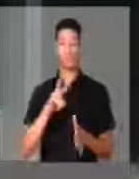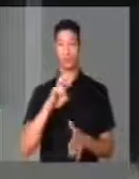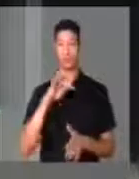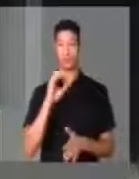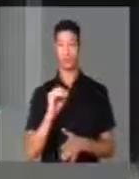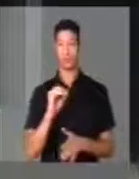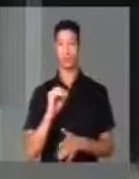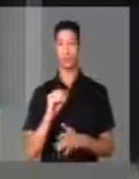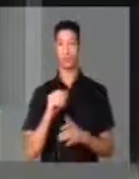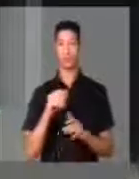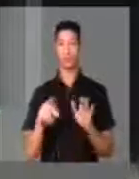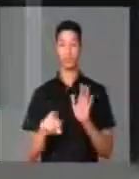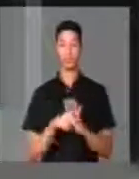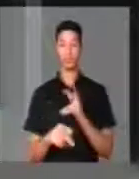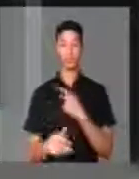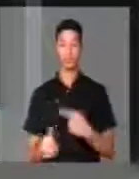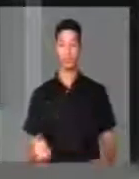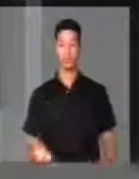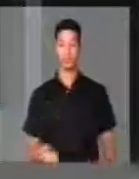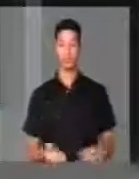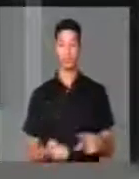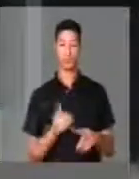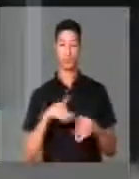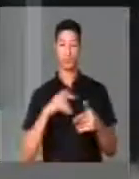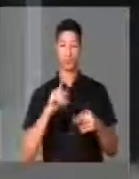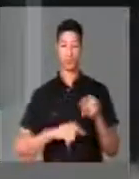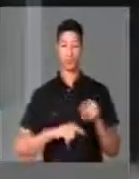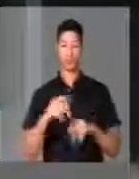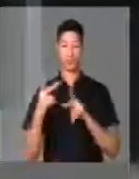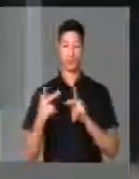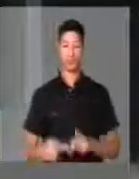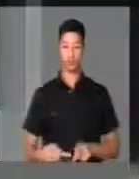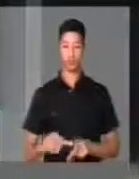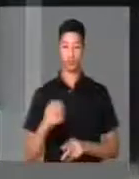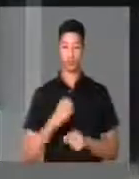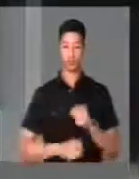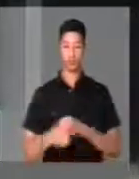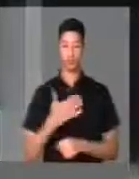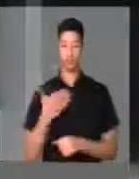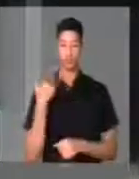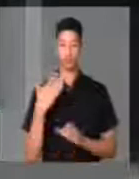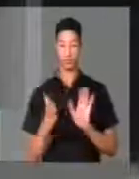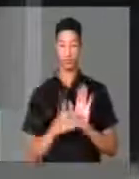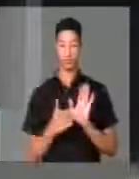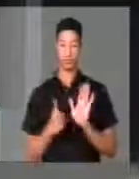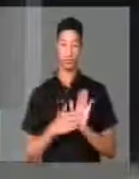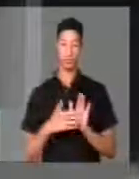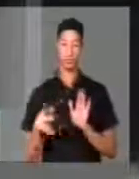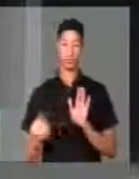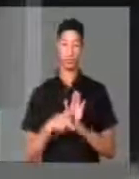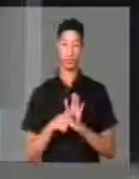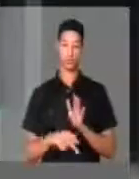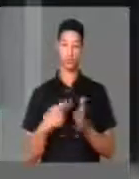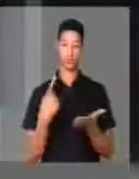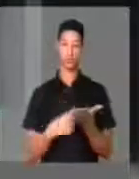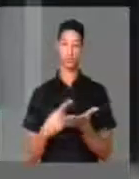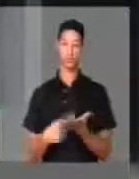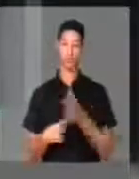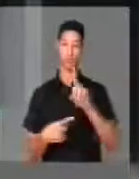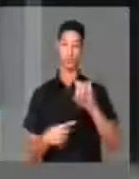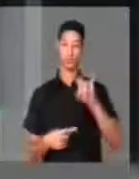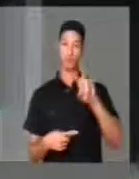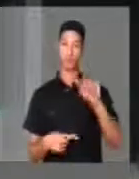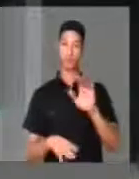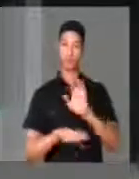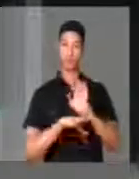veto aposto pelo presidente ao conteúdo do projeto do ano passado, que trata da renegociação da dívida